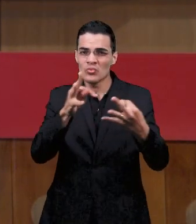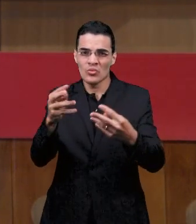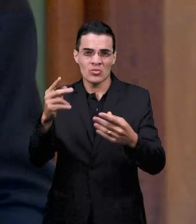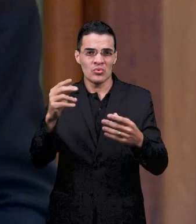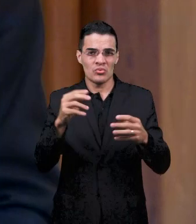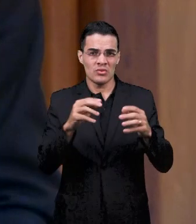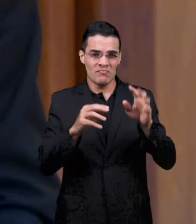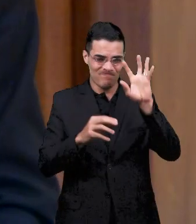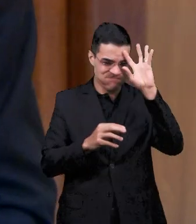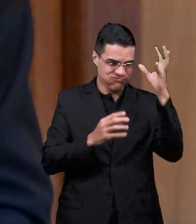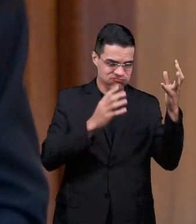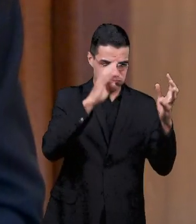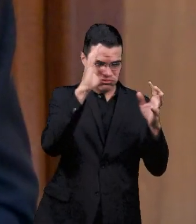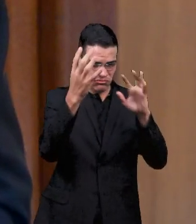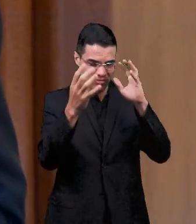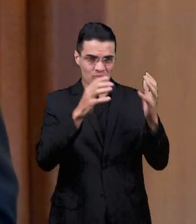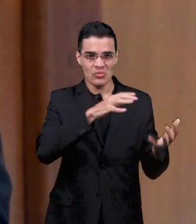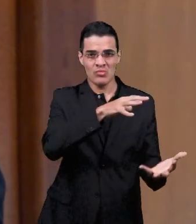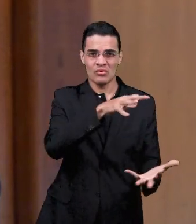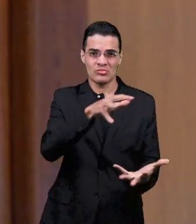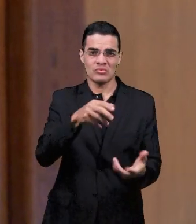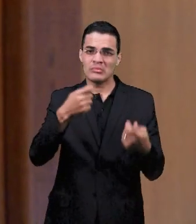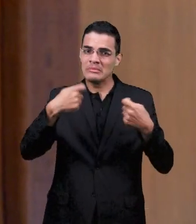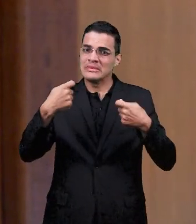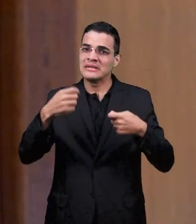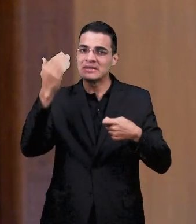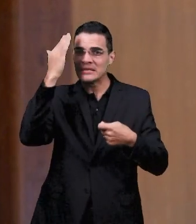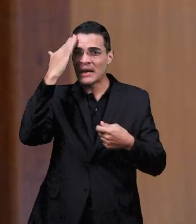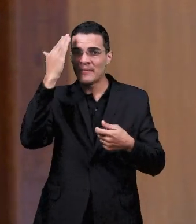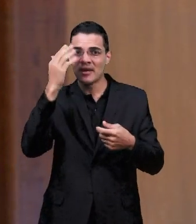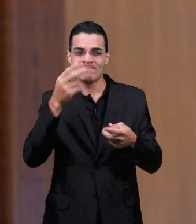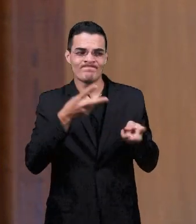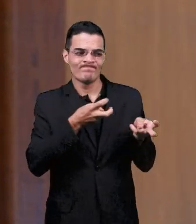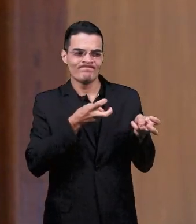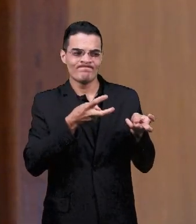Veja as irmãs, a importância